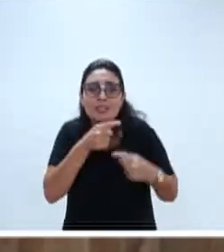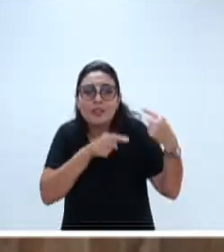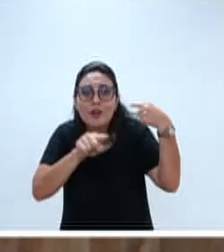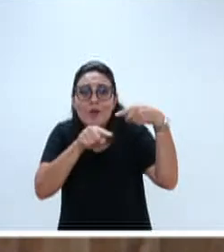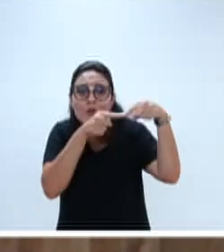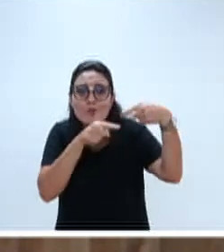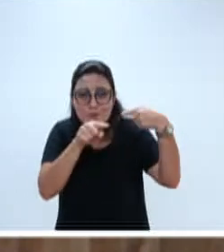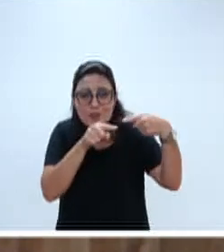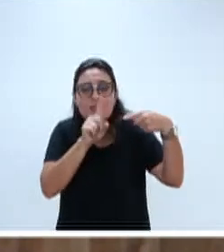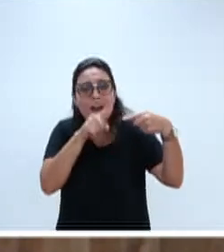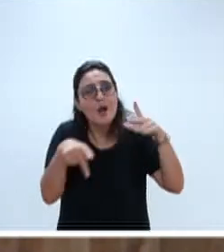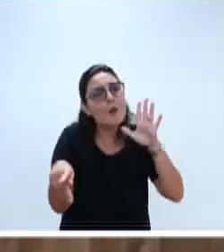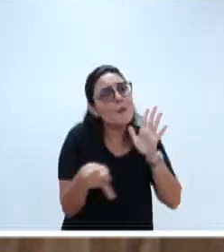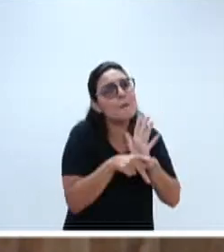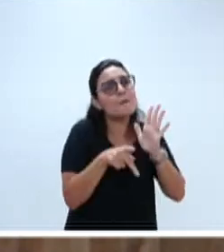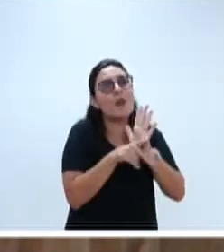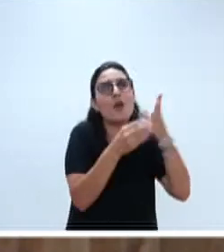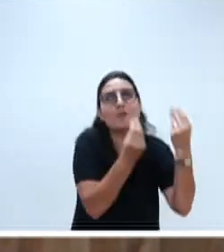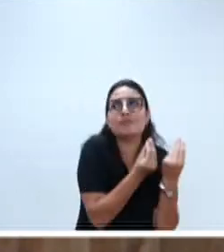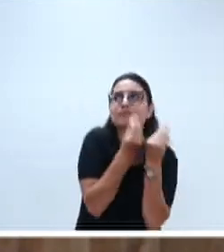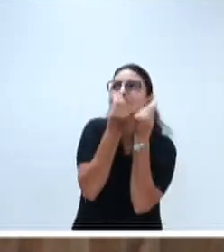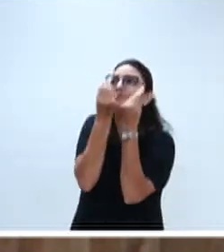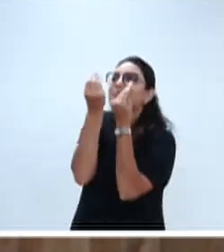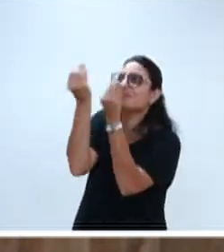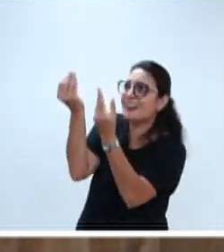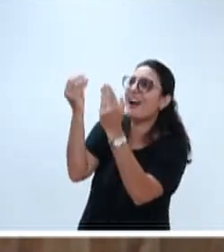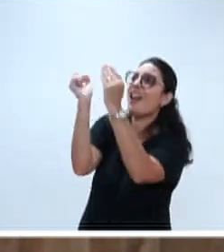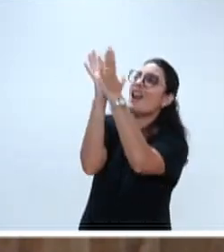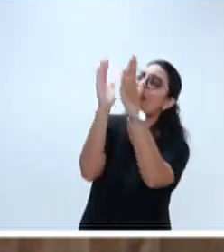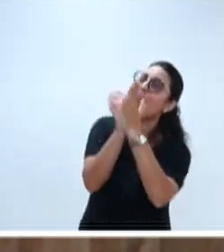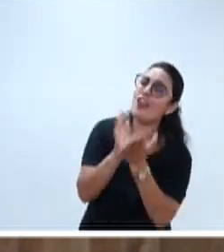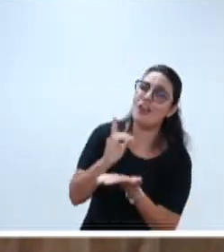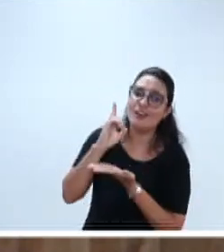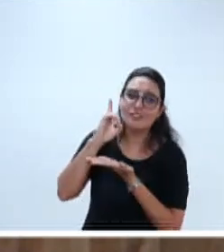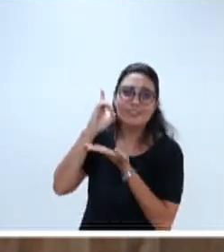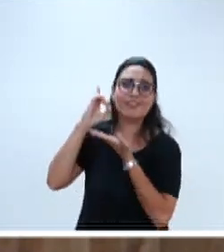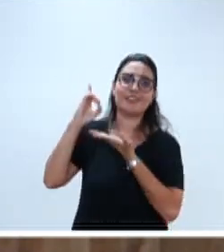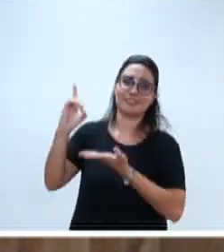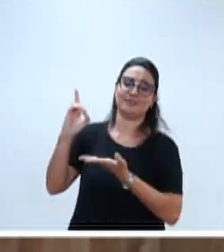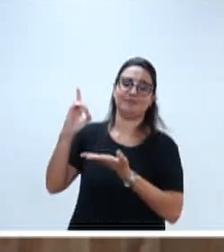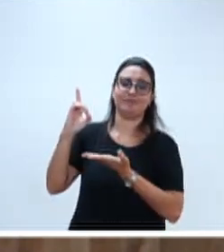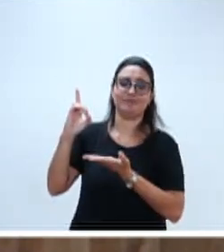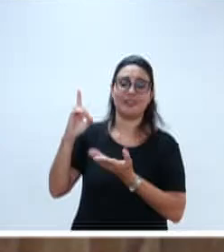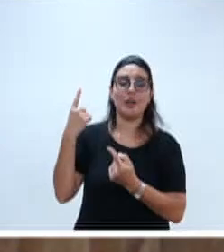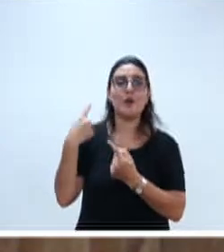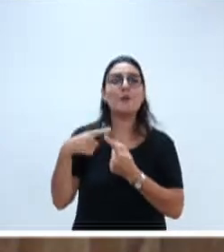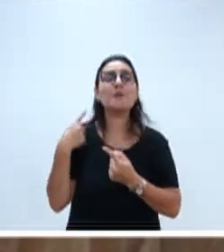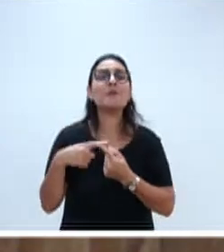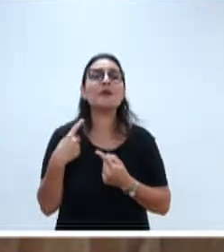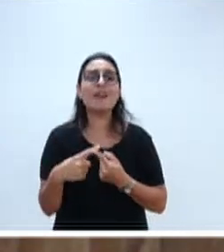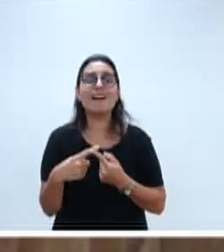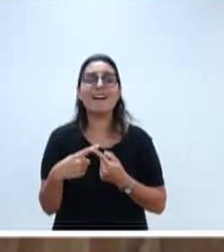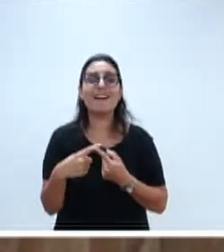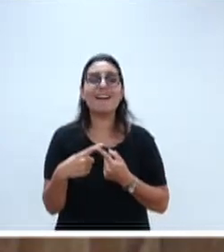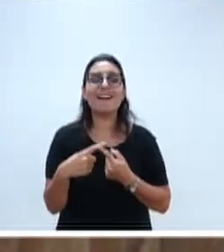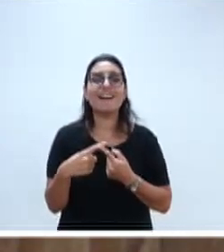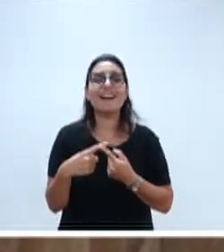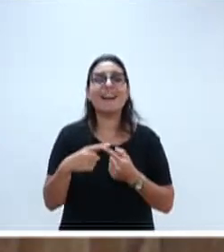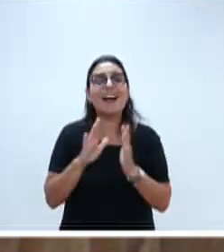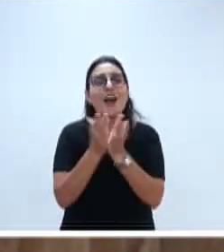estar diretamente no louvor e adoração a Deus. Porque esta é uma mensagem forte na